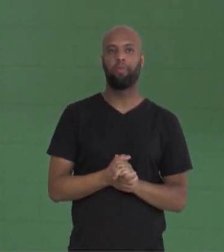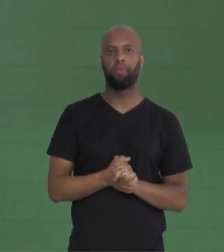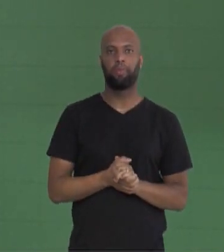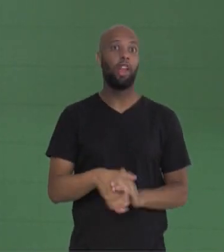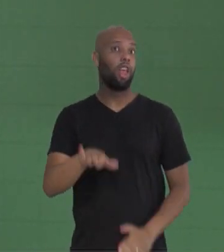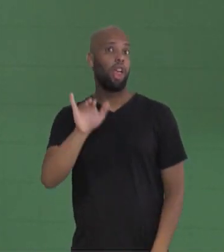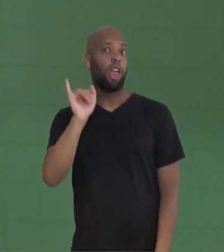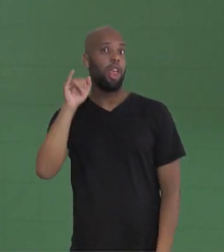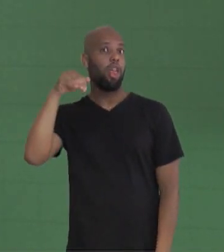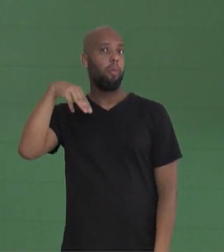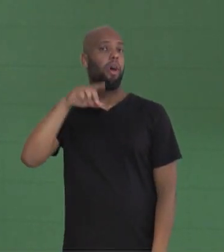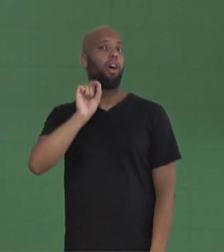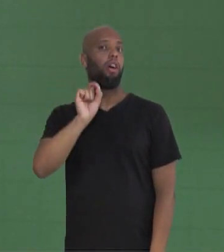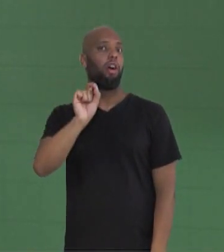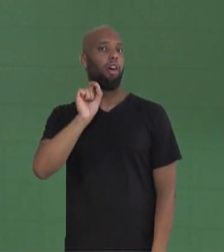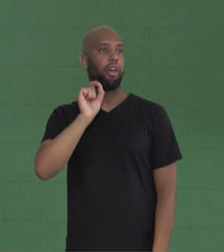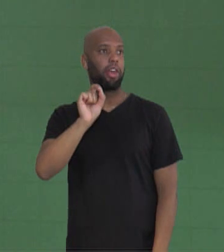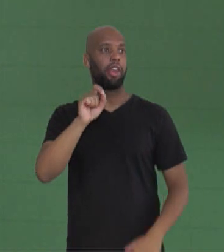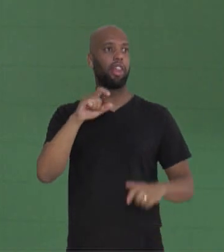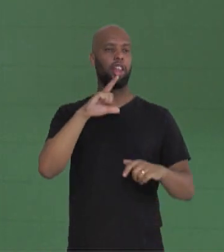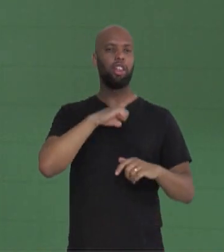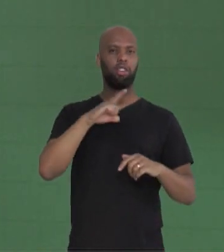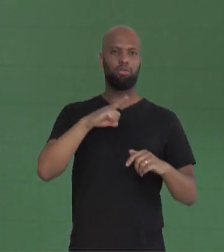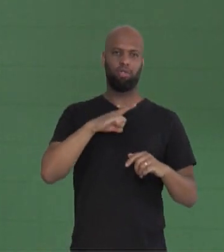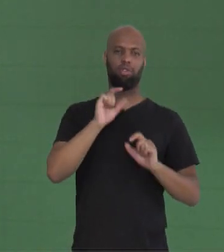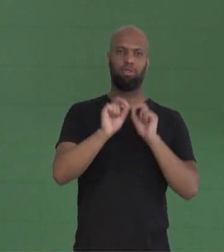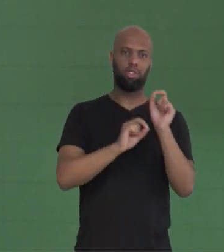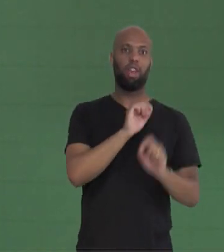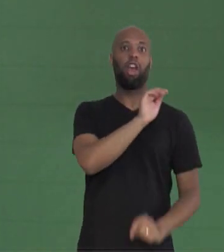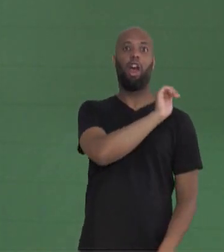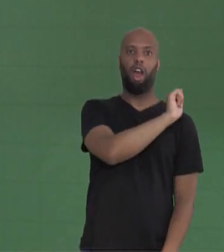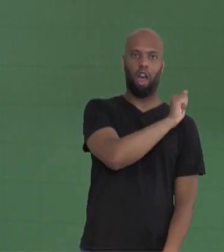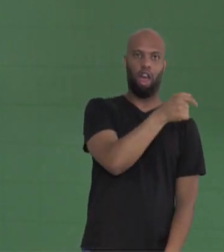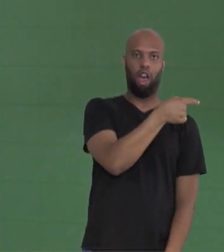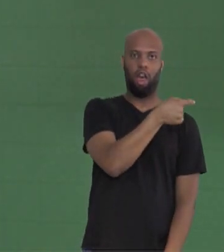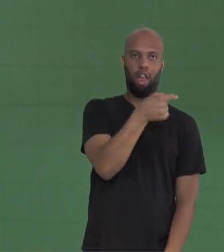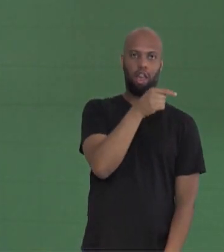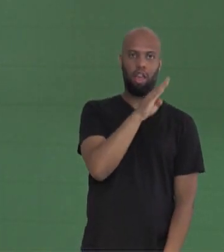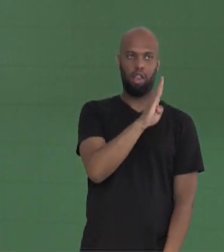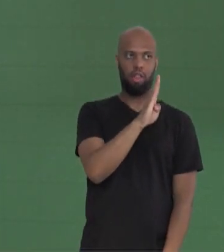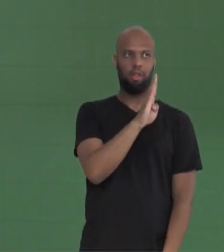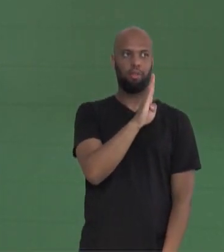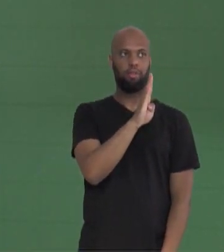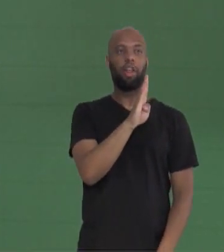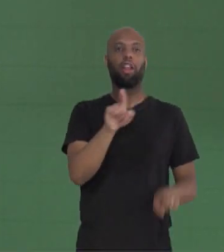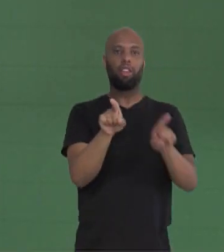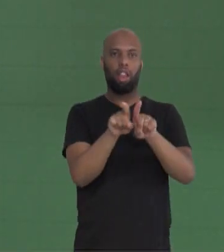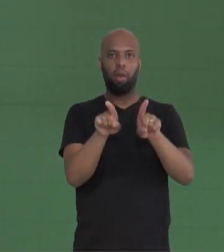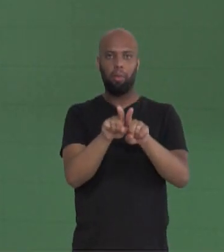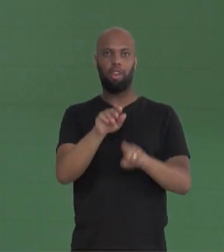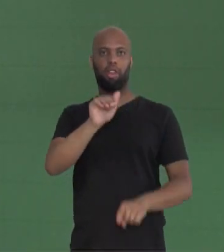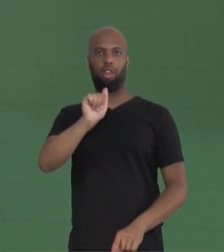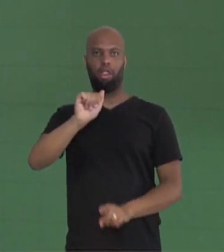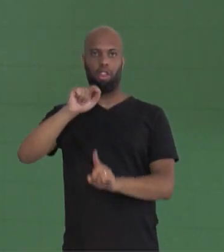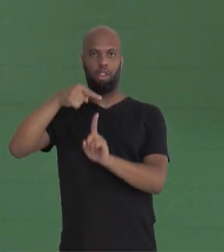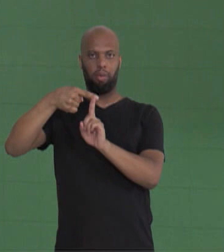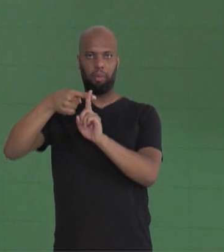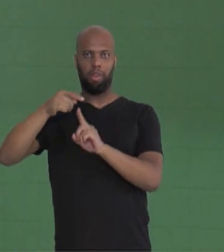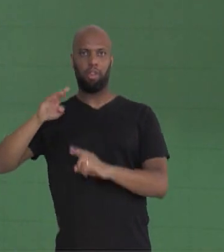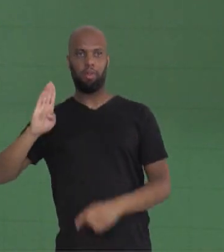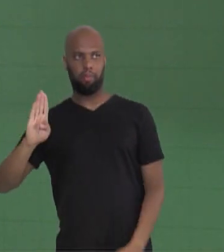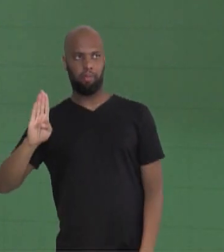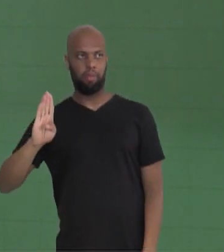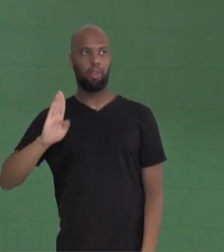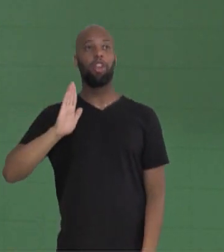tinha lá A menos B no intervalo de A mais B.